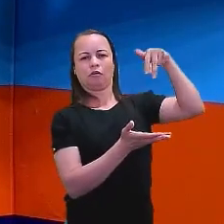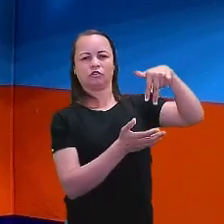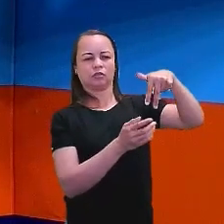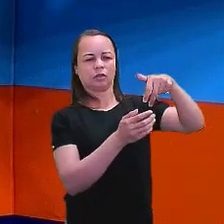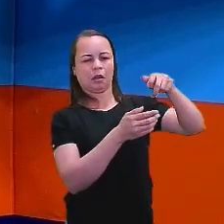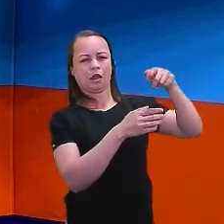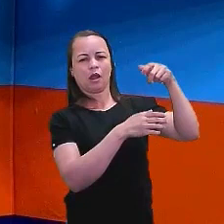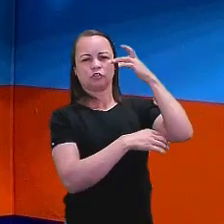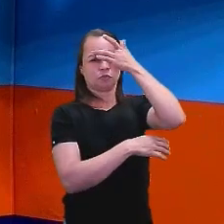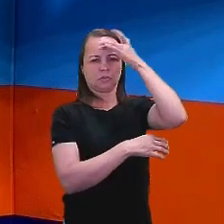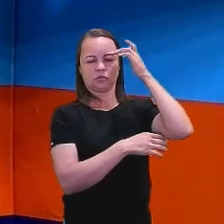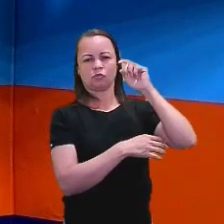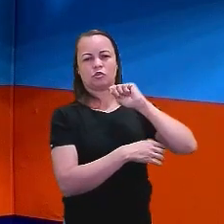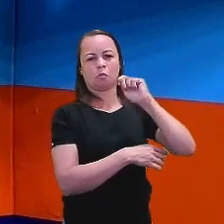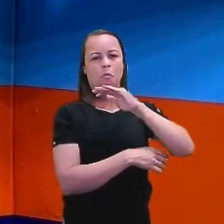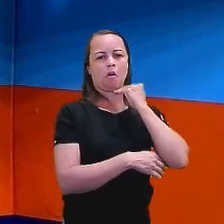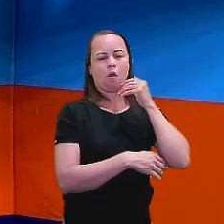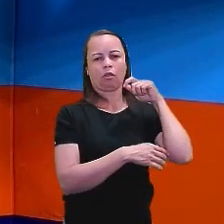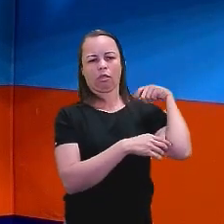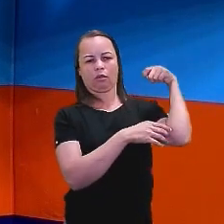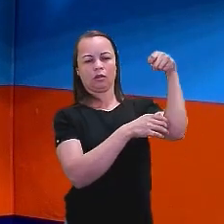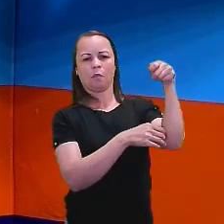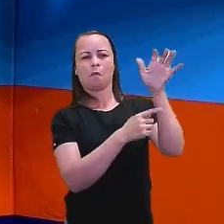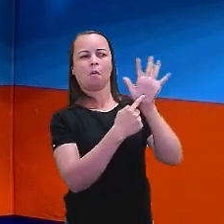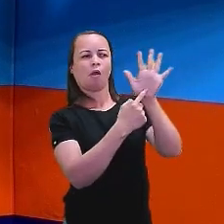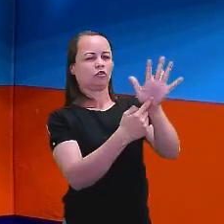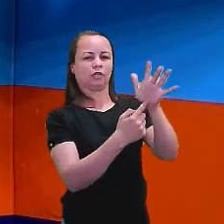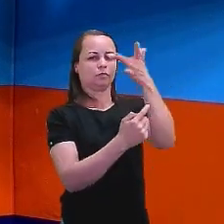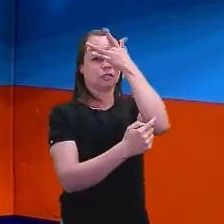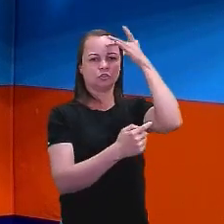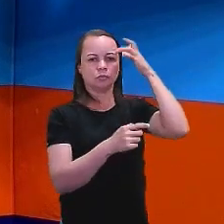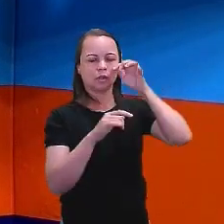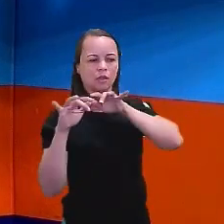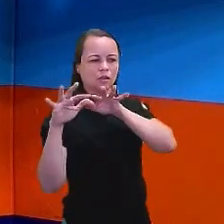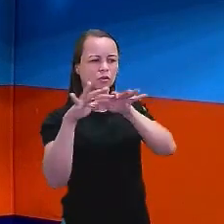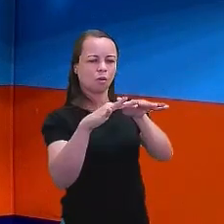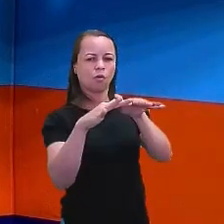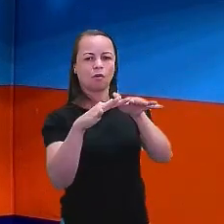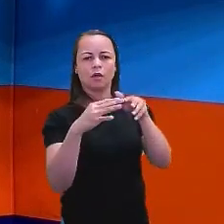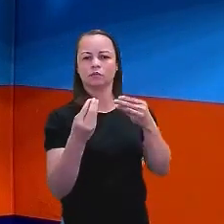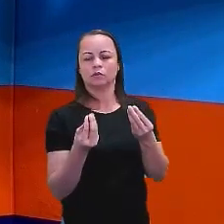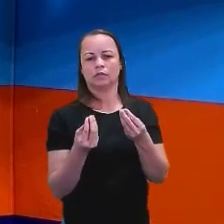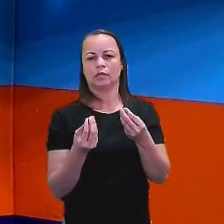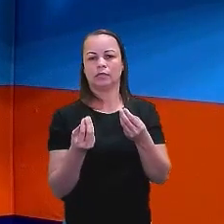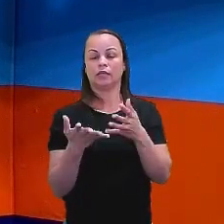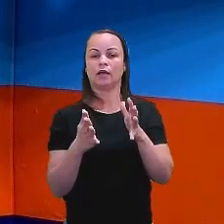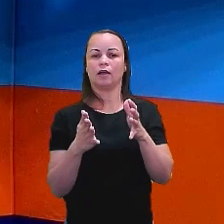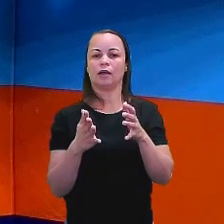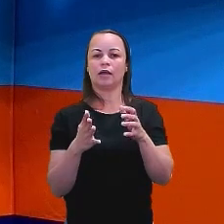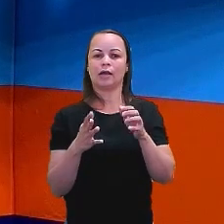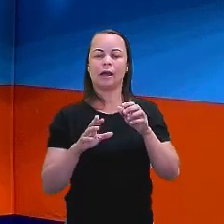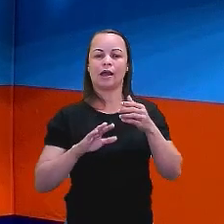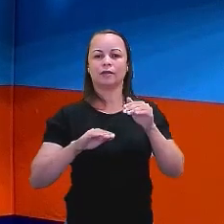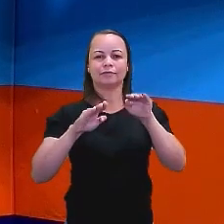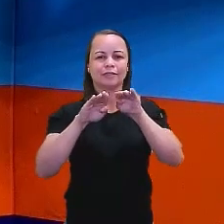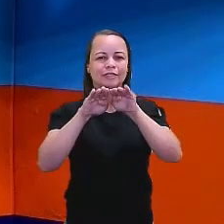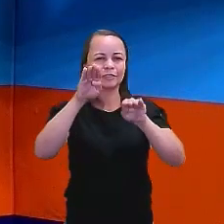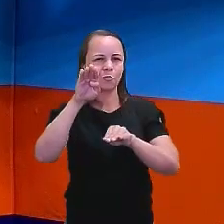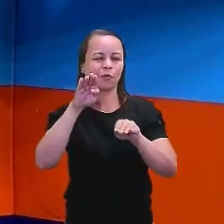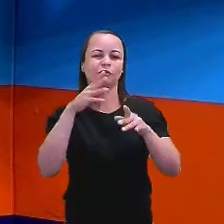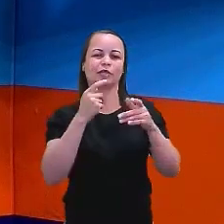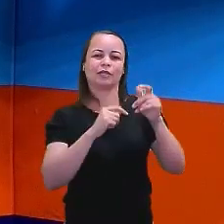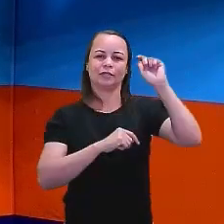selinho de carta, servia como cartão postal. A desigualdade na África do Sul até a década de 80, 70,